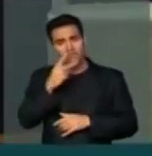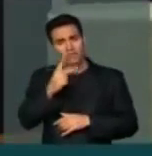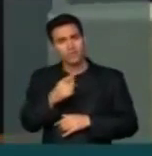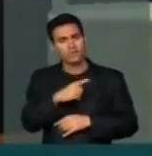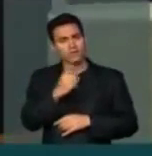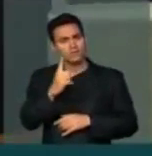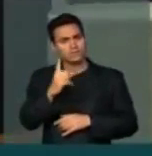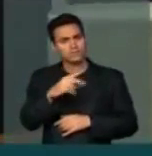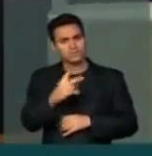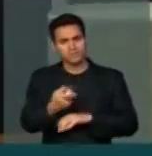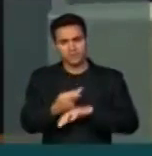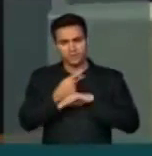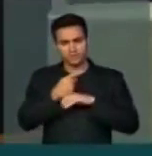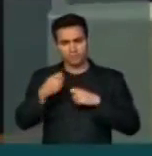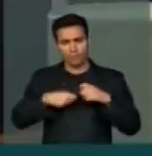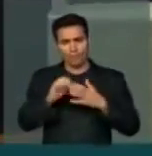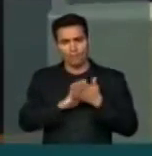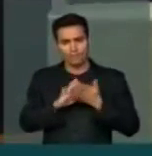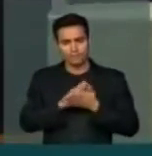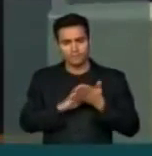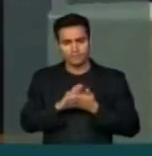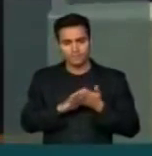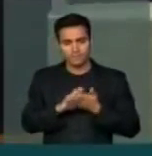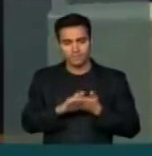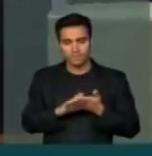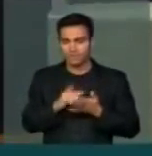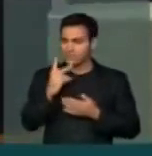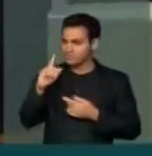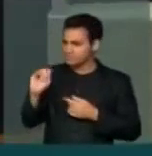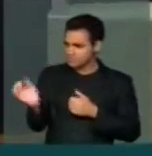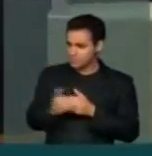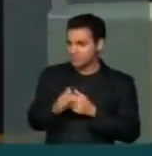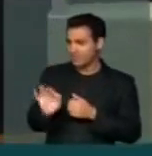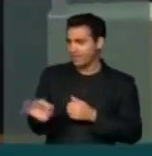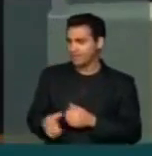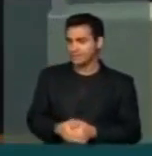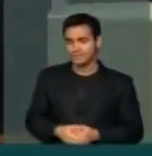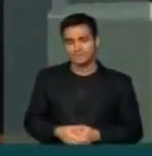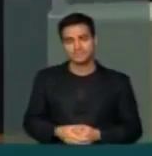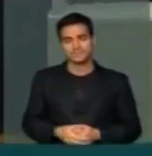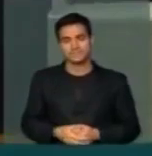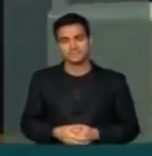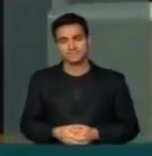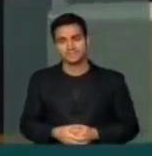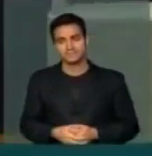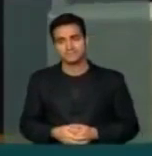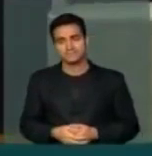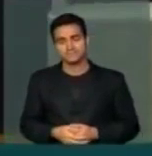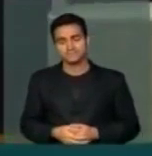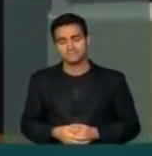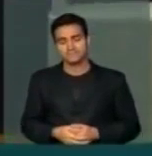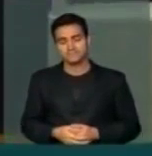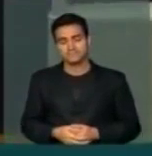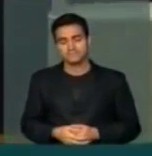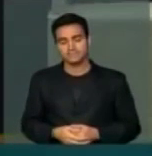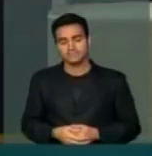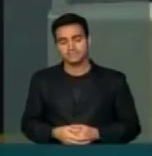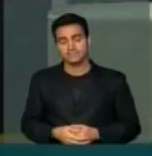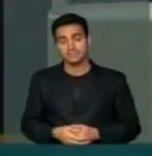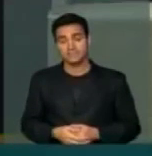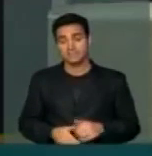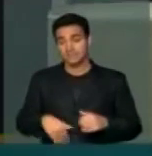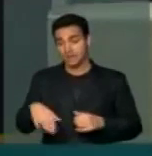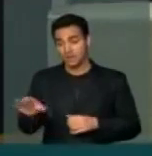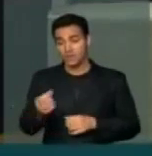me procura mais. Ele disse: também você não se esconde. Tem uma aqui que ele ia saindo da farmácia e